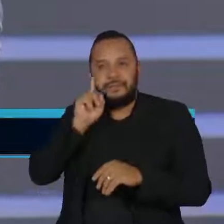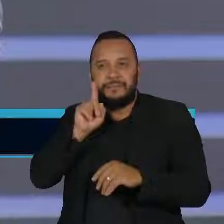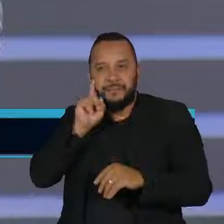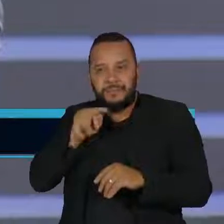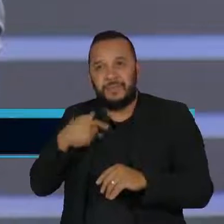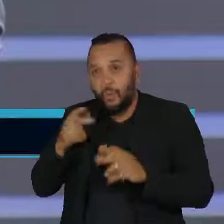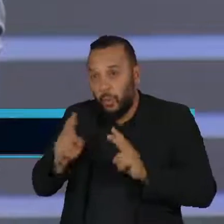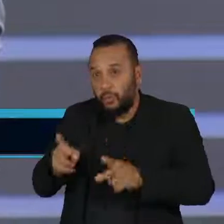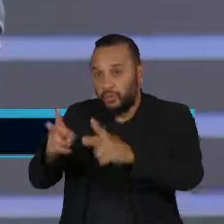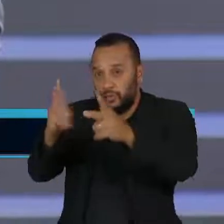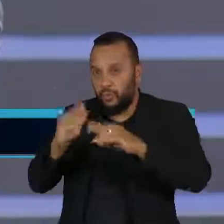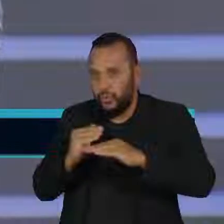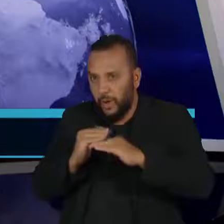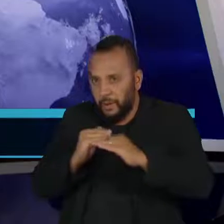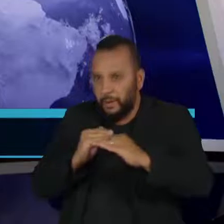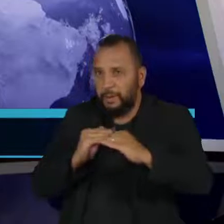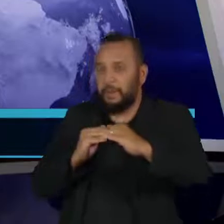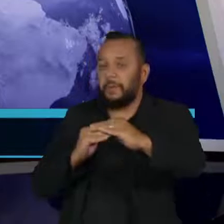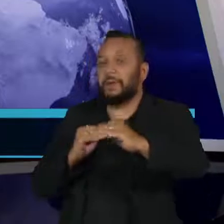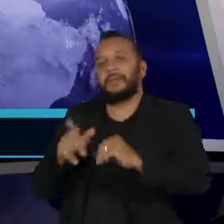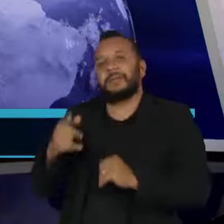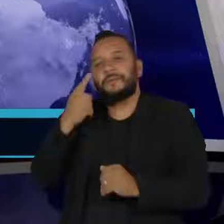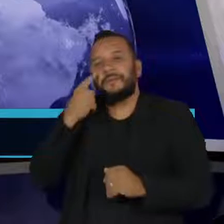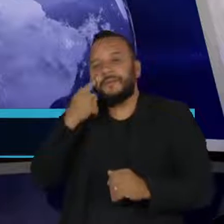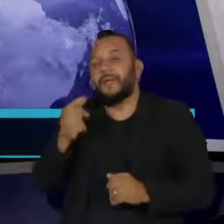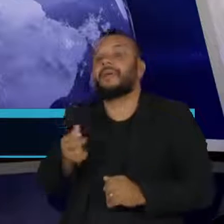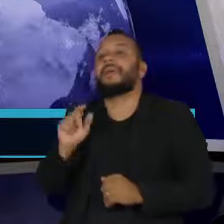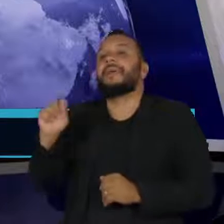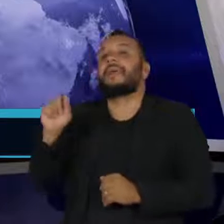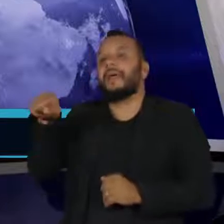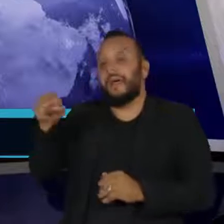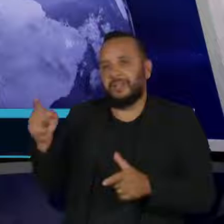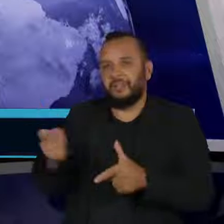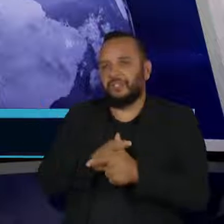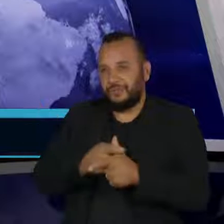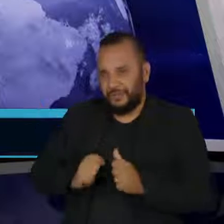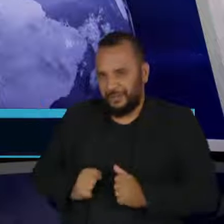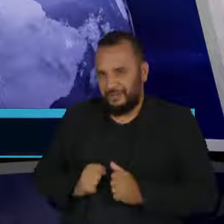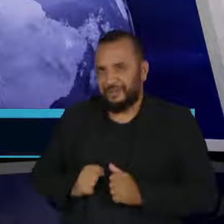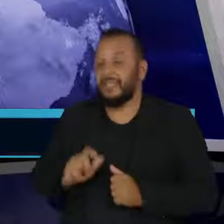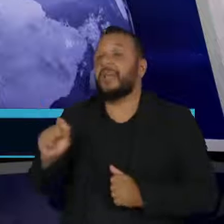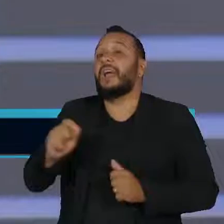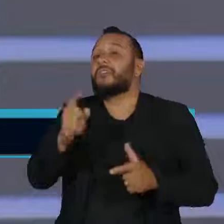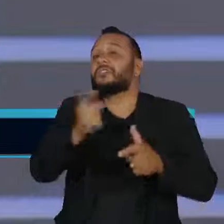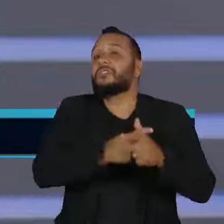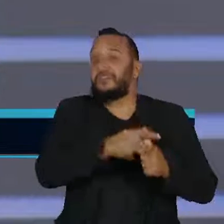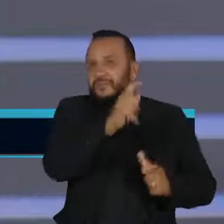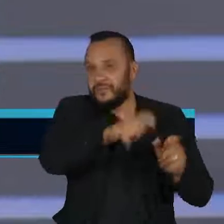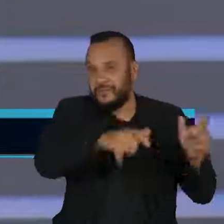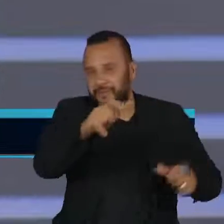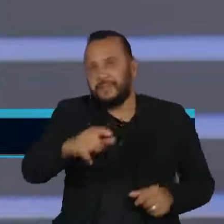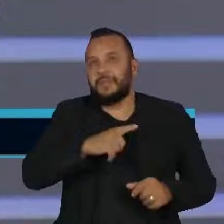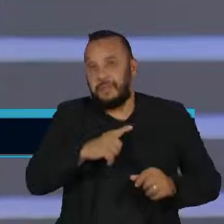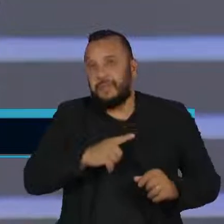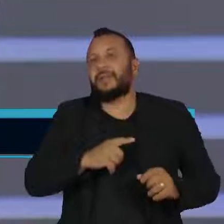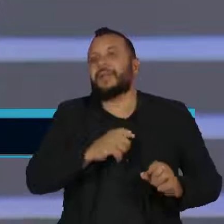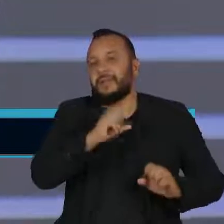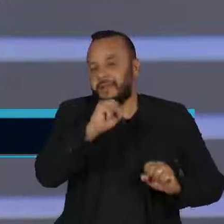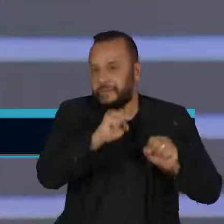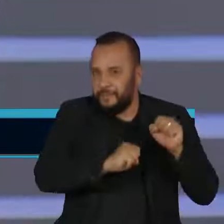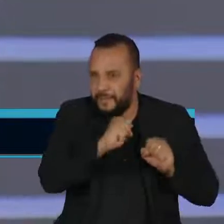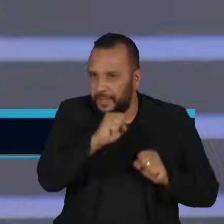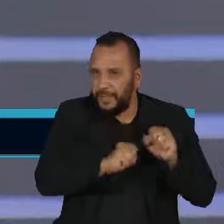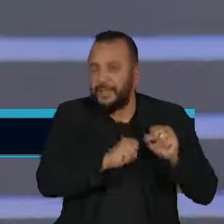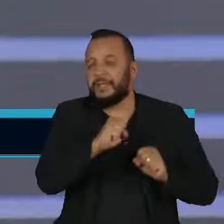você pegar na recuperação judicial dela, vê qual é a lista de credores. Uma quantidade enorme de médios e pequenos